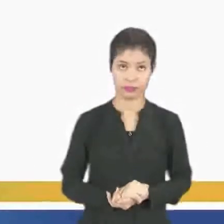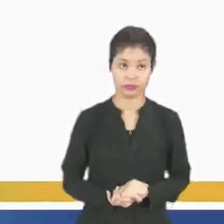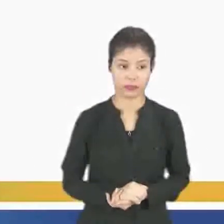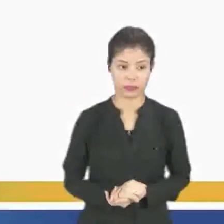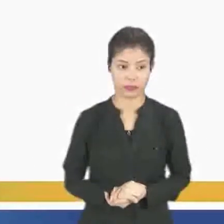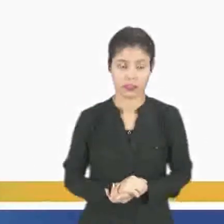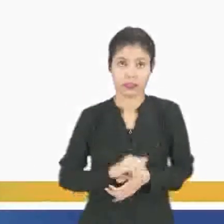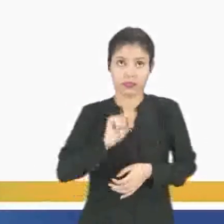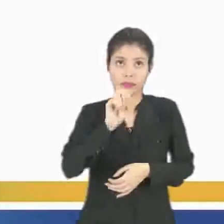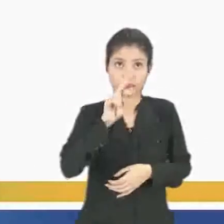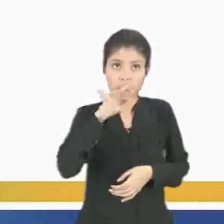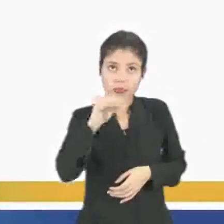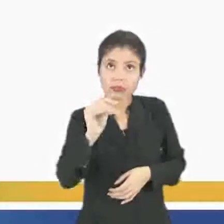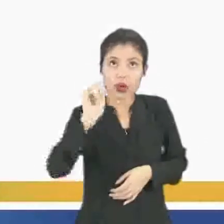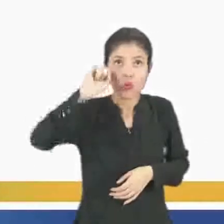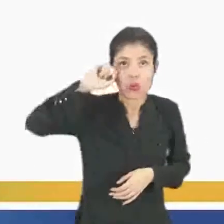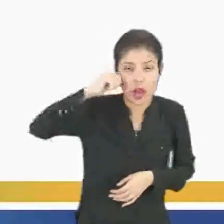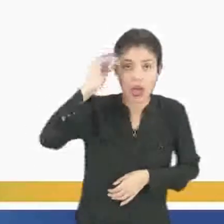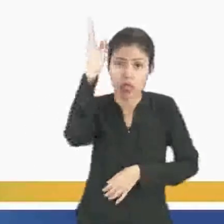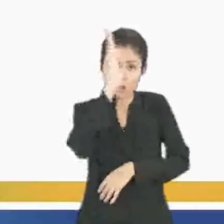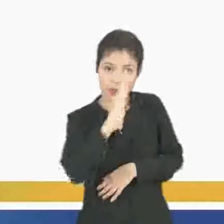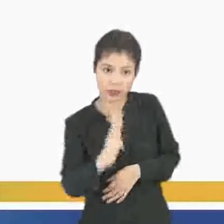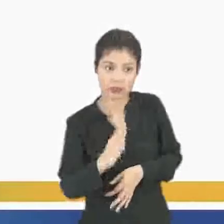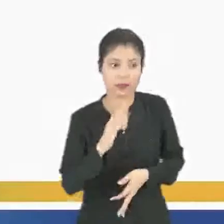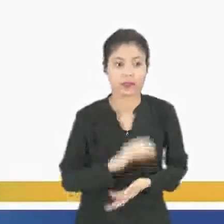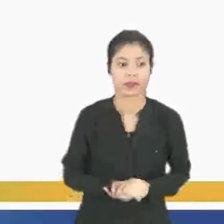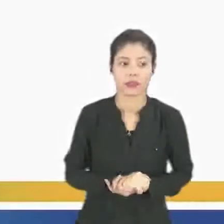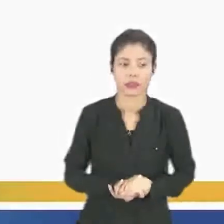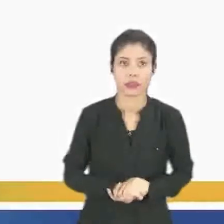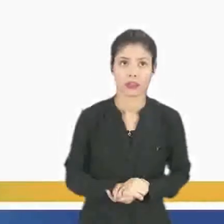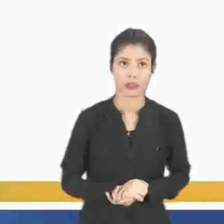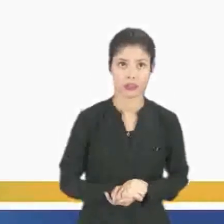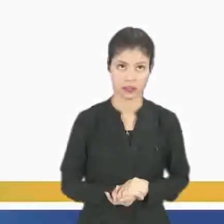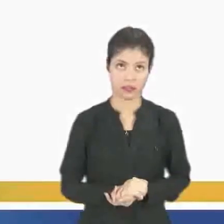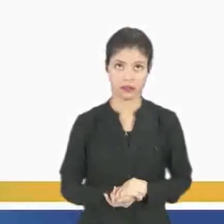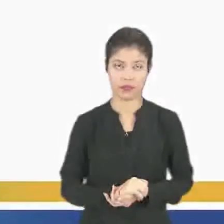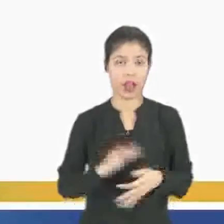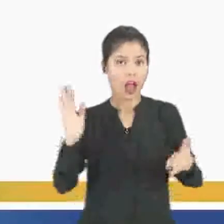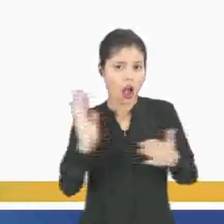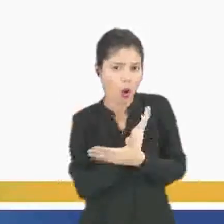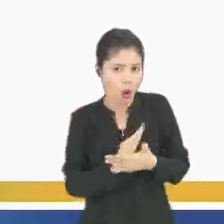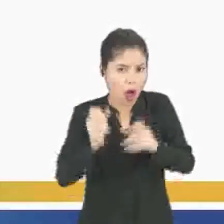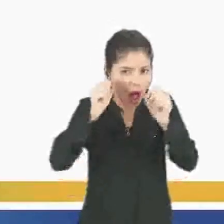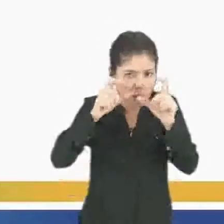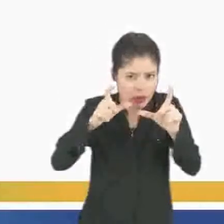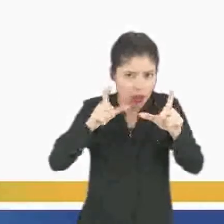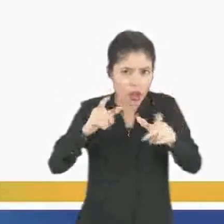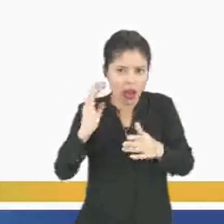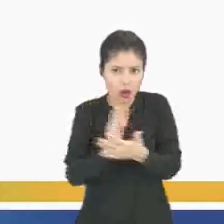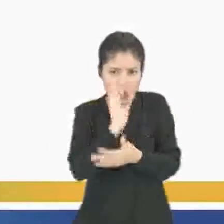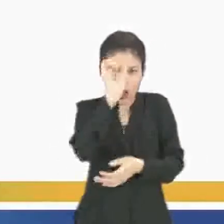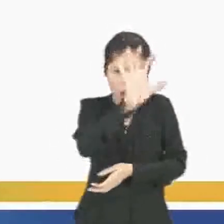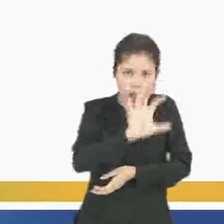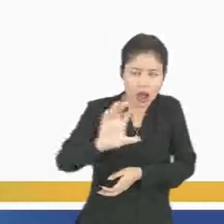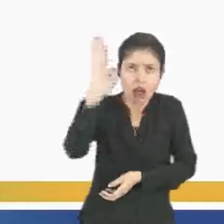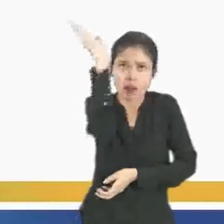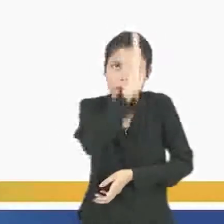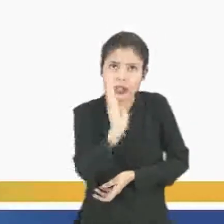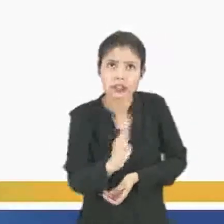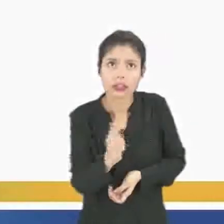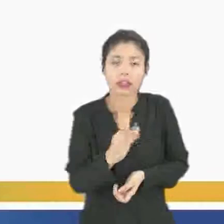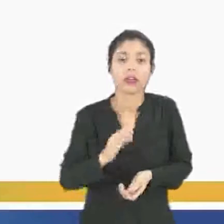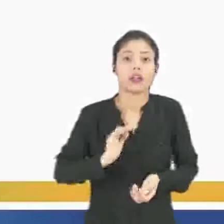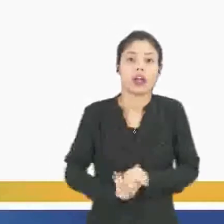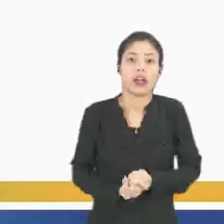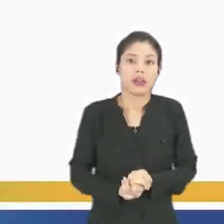Situações do negros no Brasil. Vocês vão observar que em alguns lugares do Brasil a situação ela é